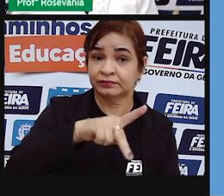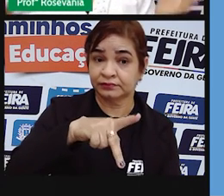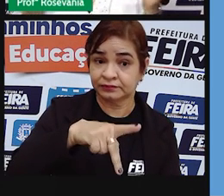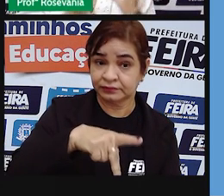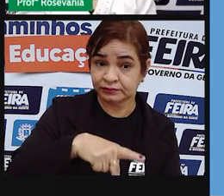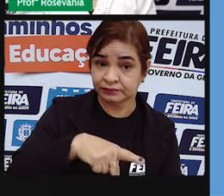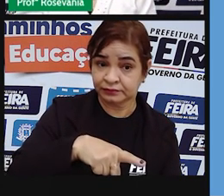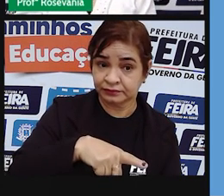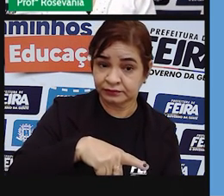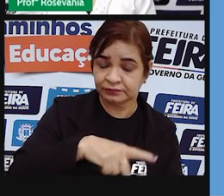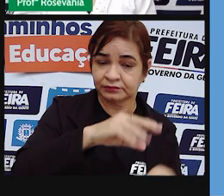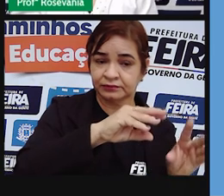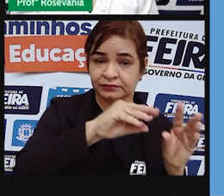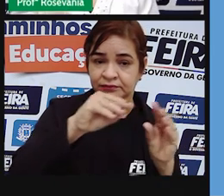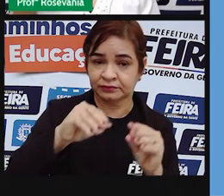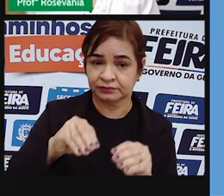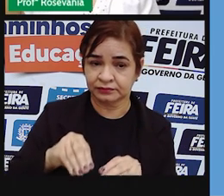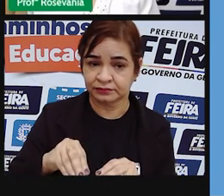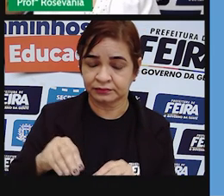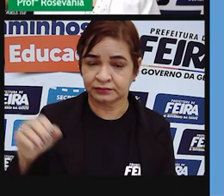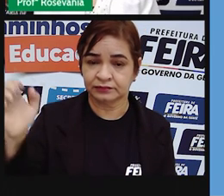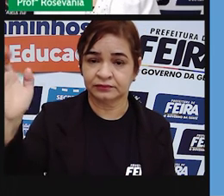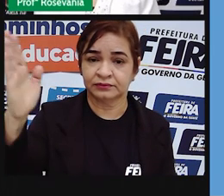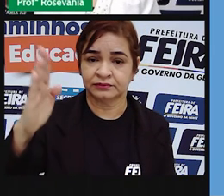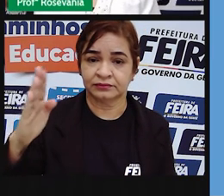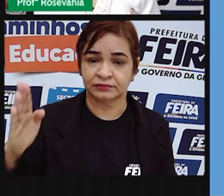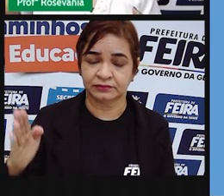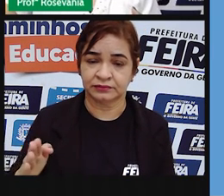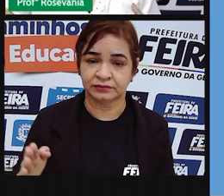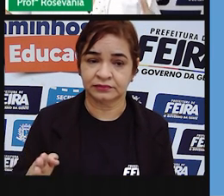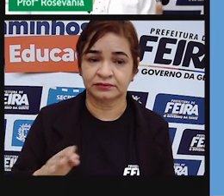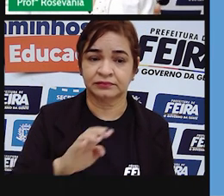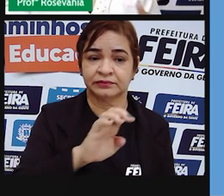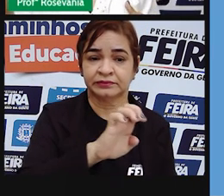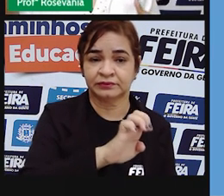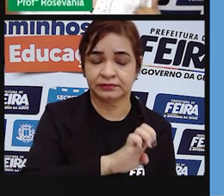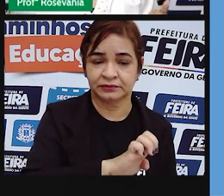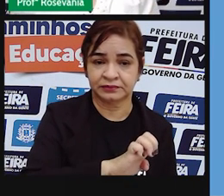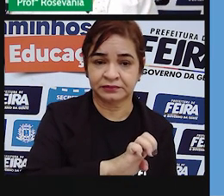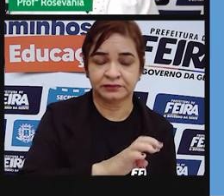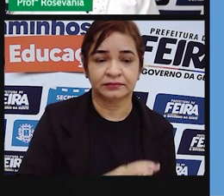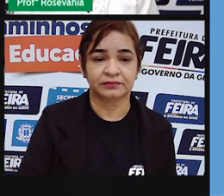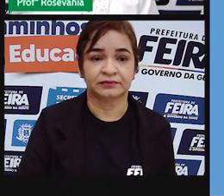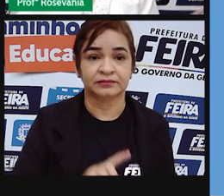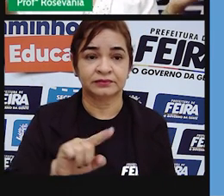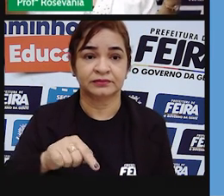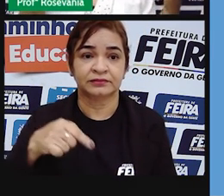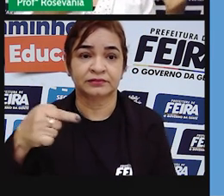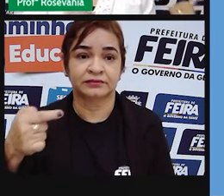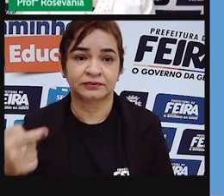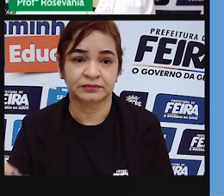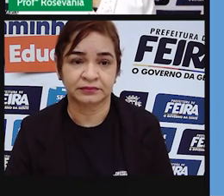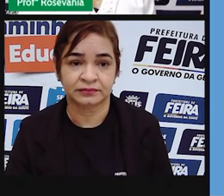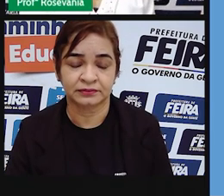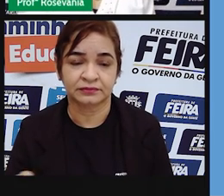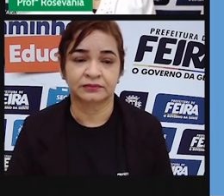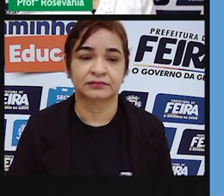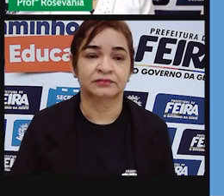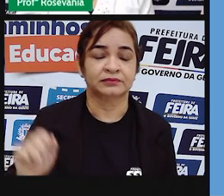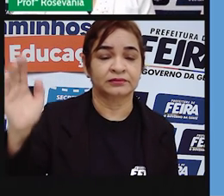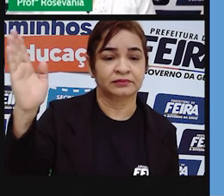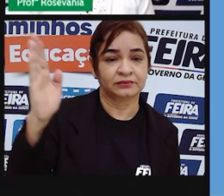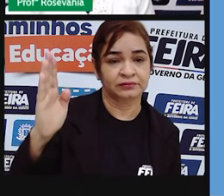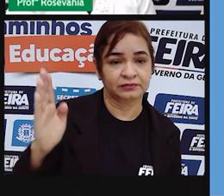vendo de outros países para o Brasil então eles não é migrantes no caso italianos e Imigrantes